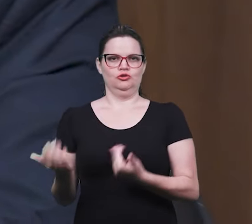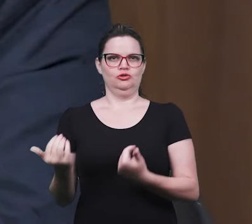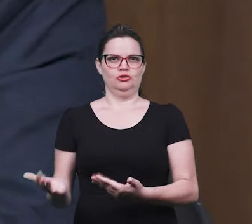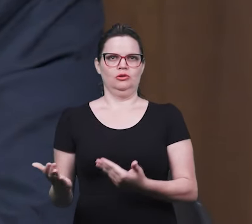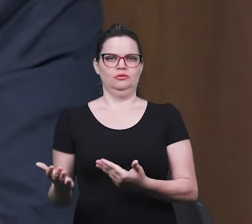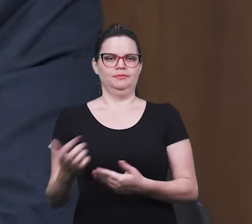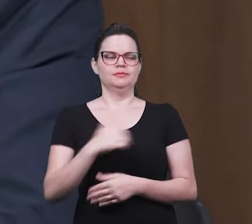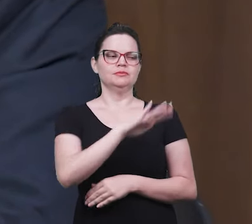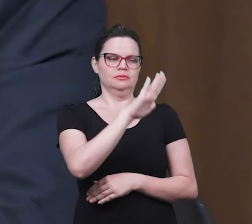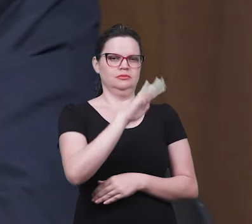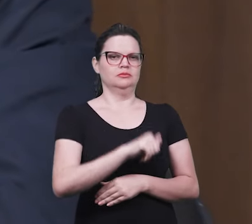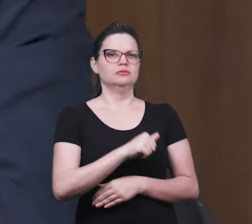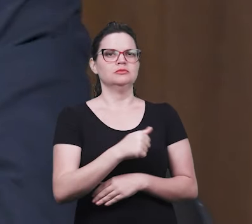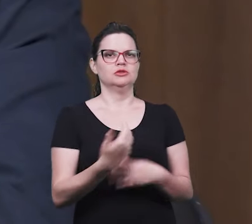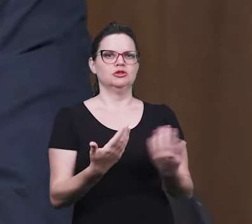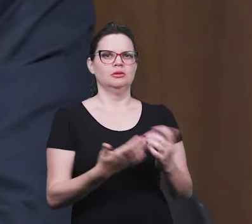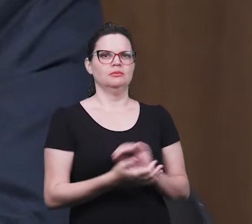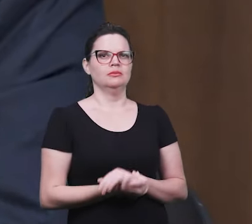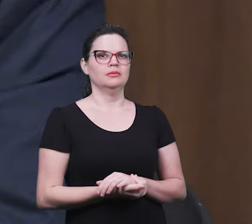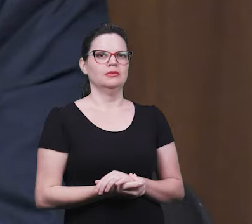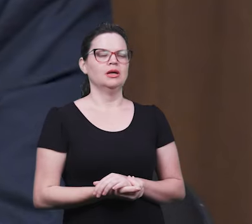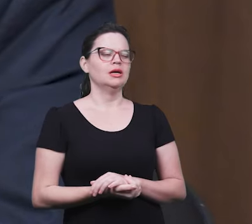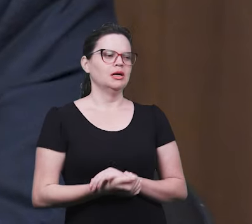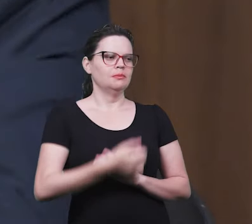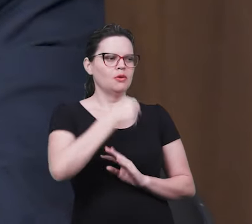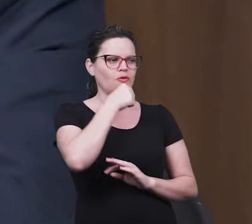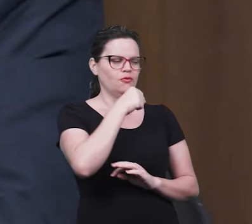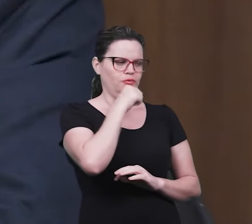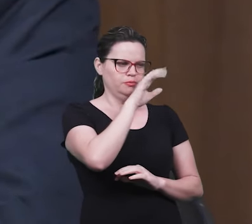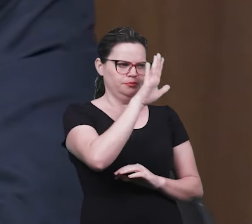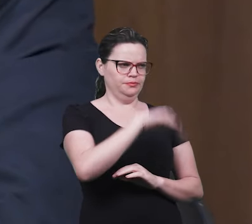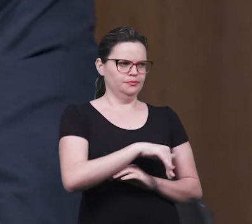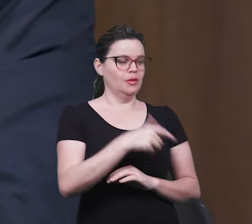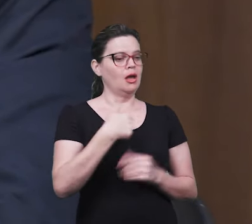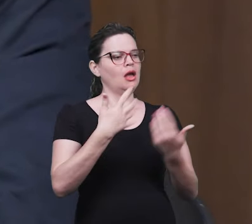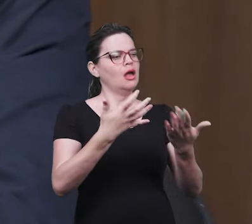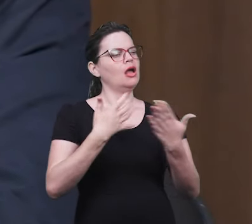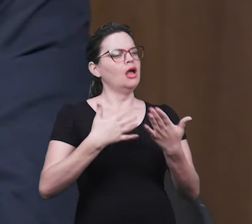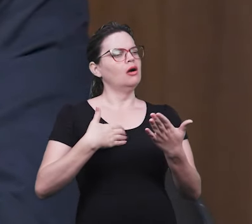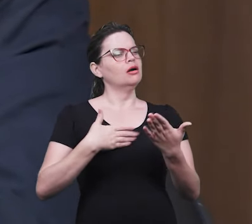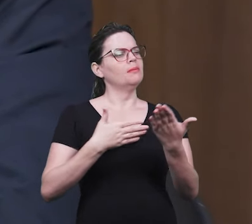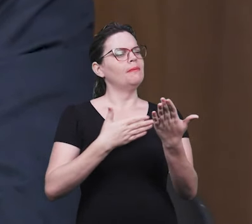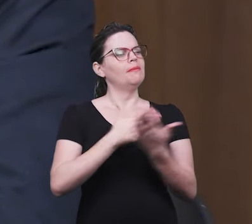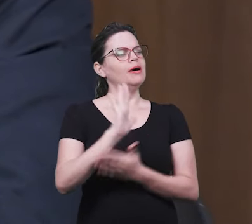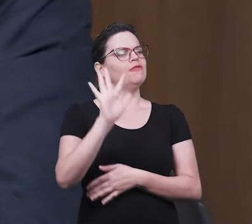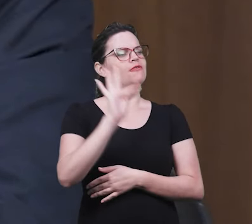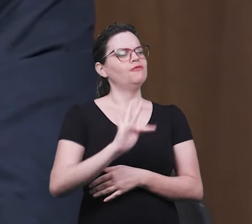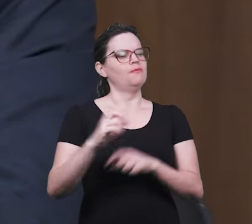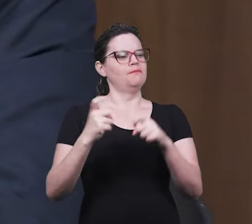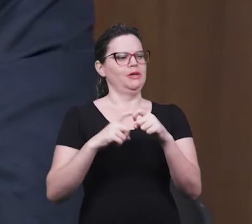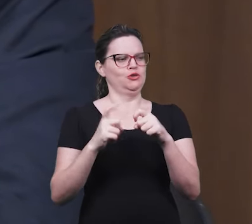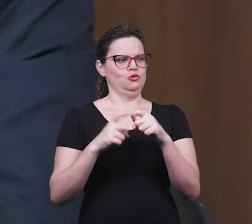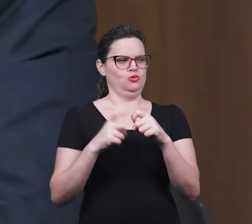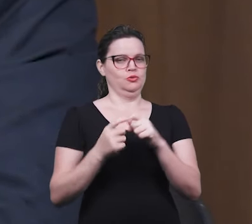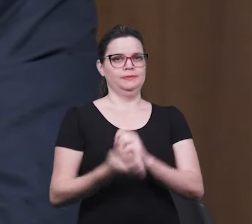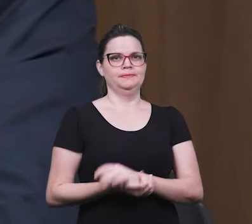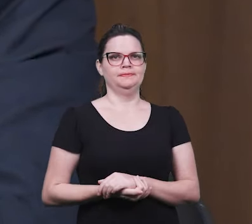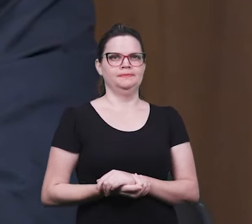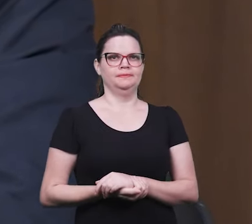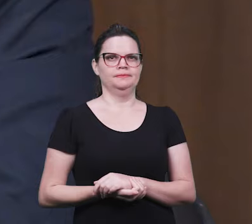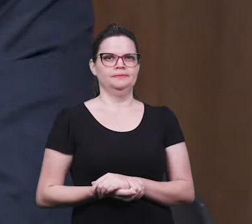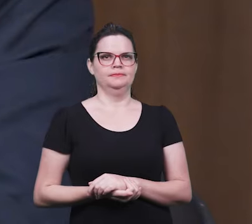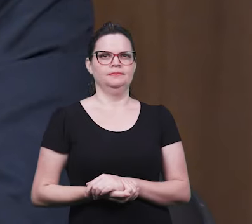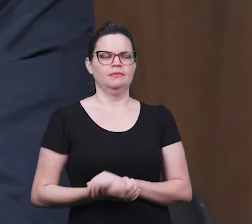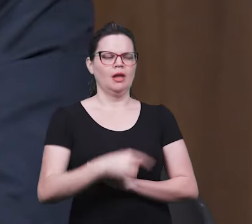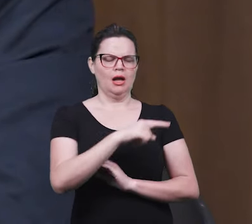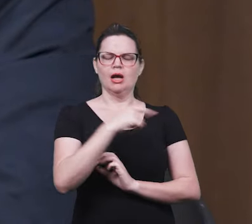eu falei com meu avô. Papai não era muito ligado. Disse para meu avô que eu queria ser médico. Ele, bom,